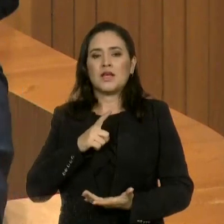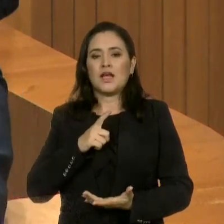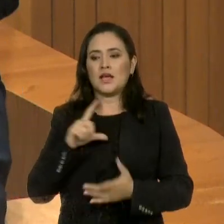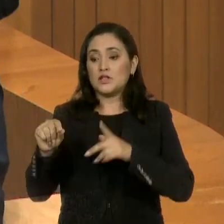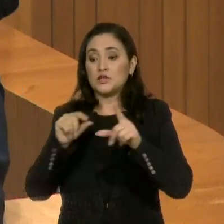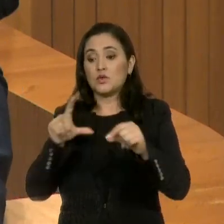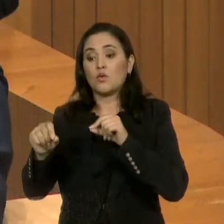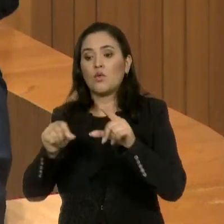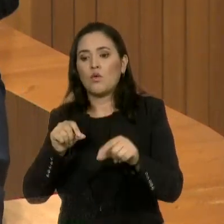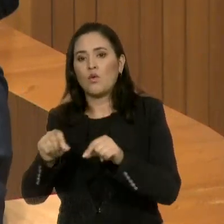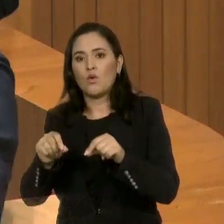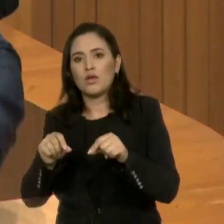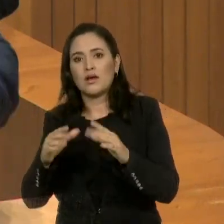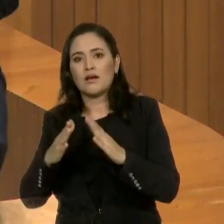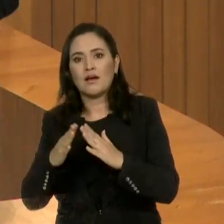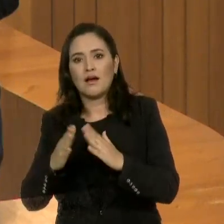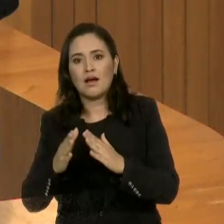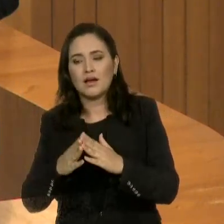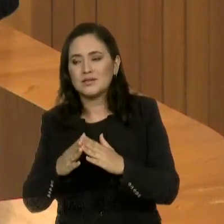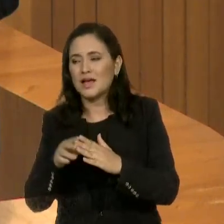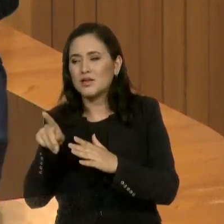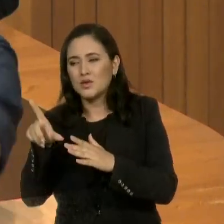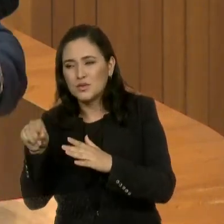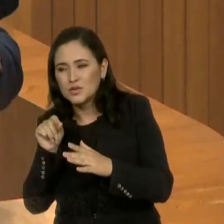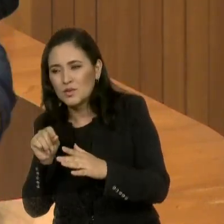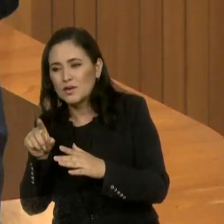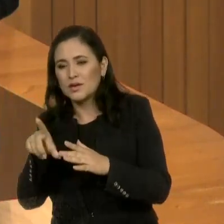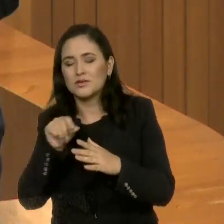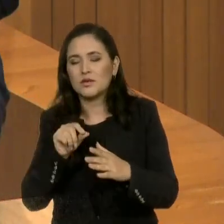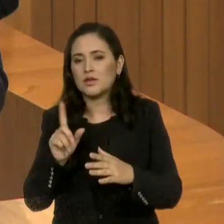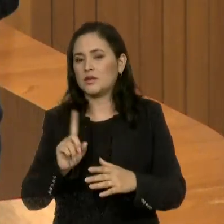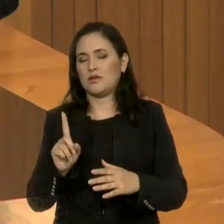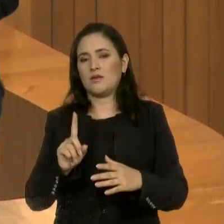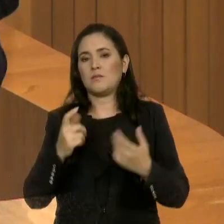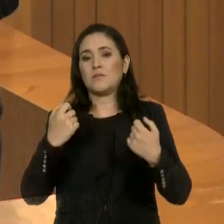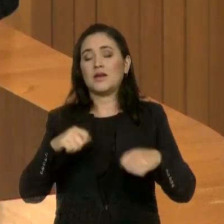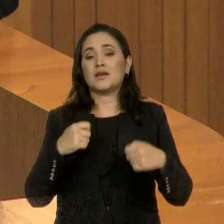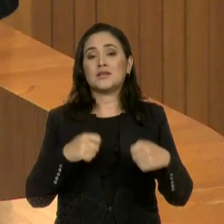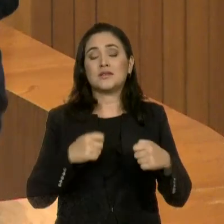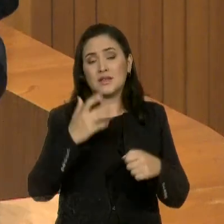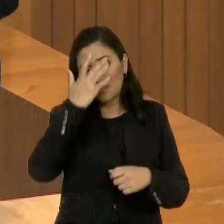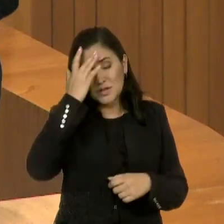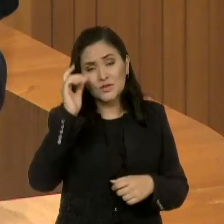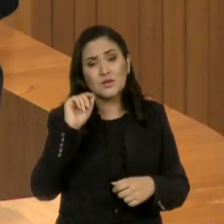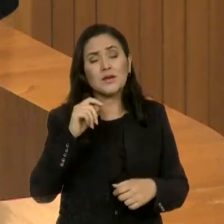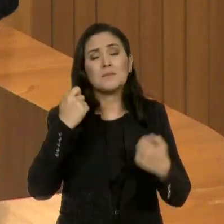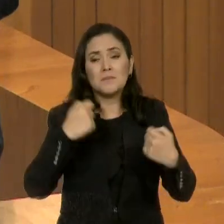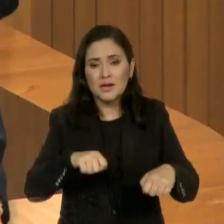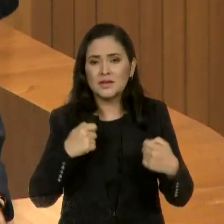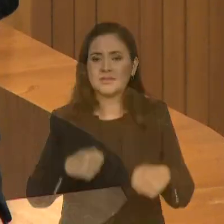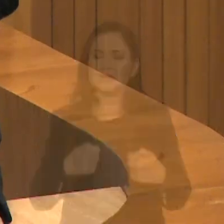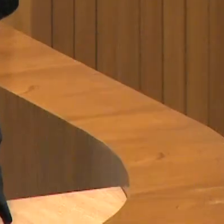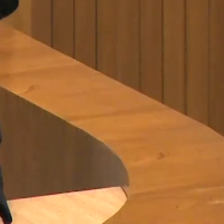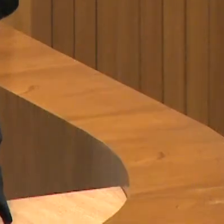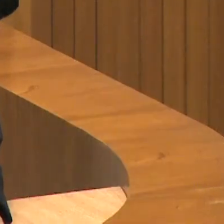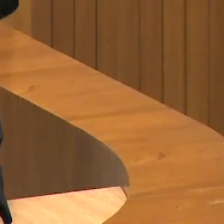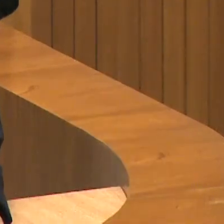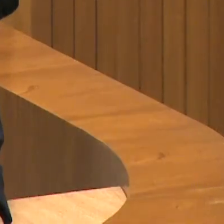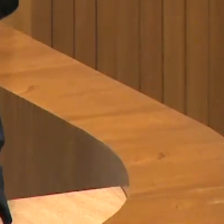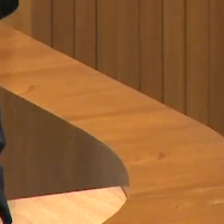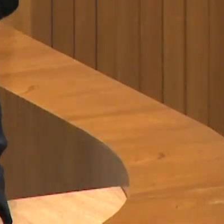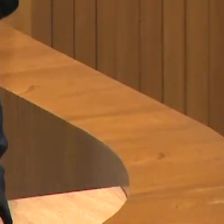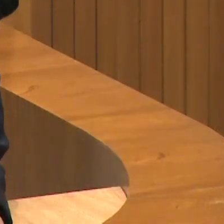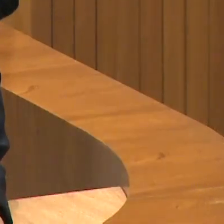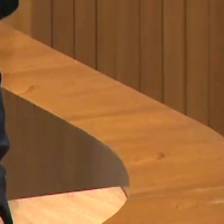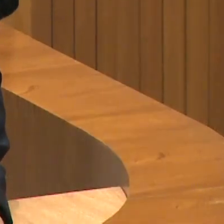casas precisam ir para as pessoas que mais precisam, pessoas humildes, pessoas que precisam e que não têm moradia.